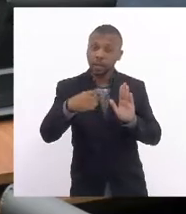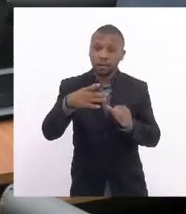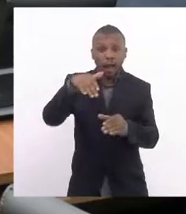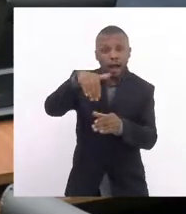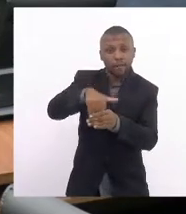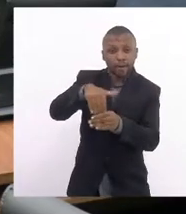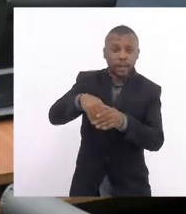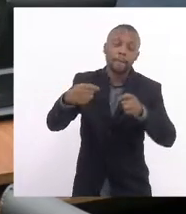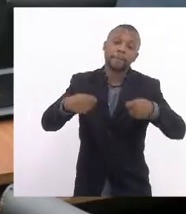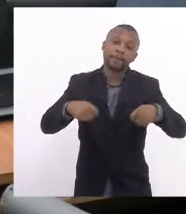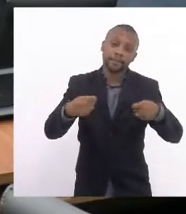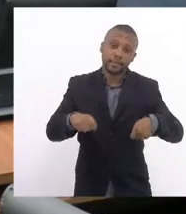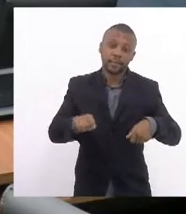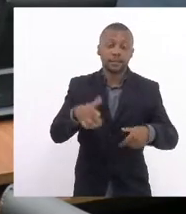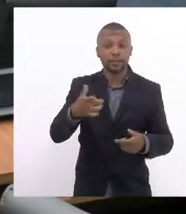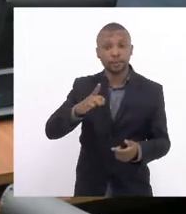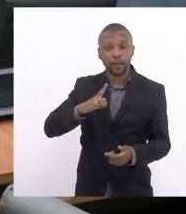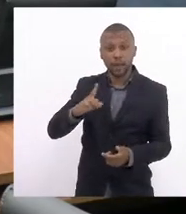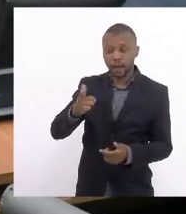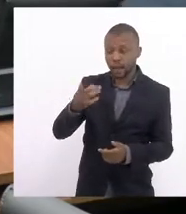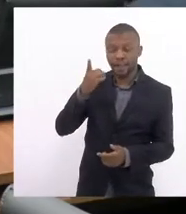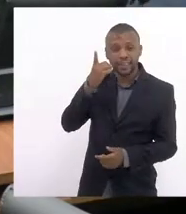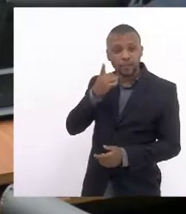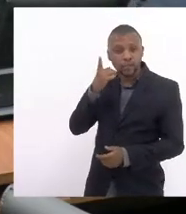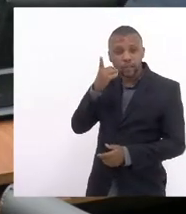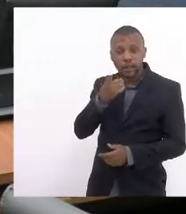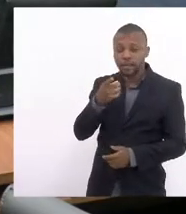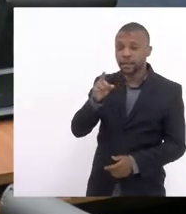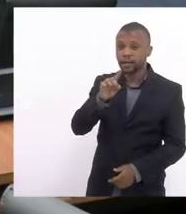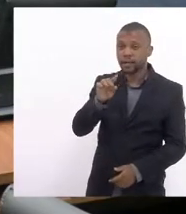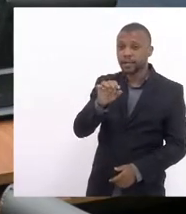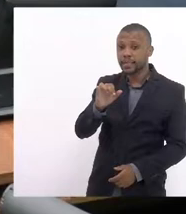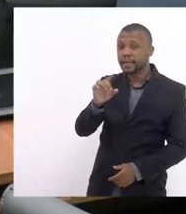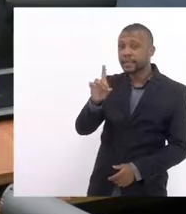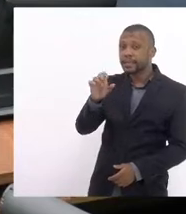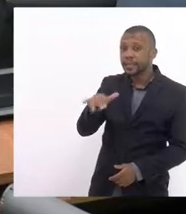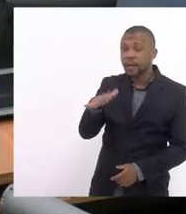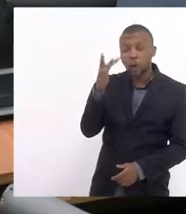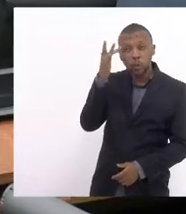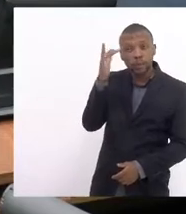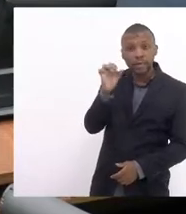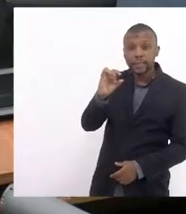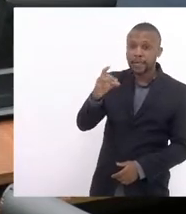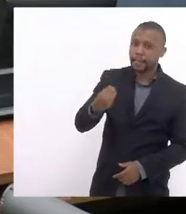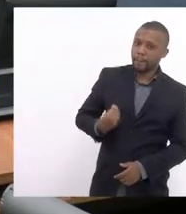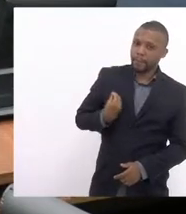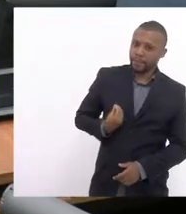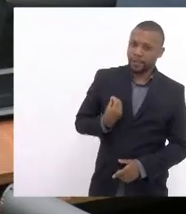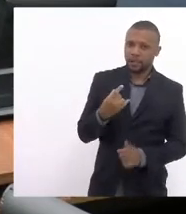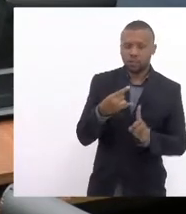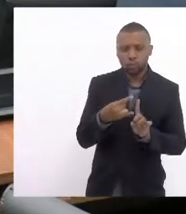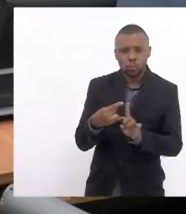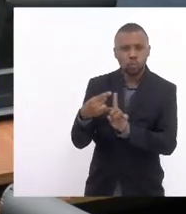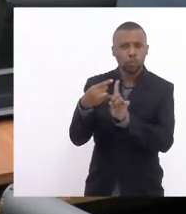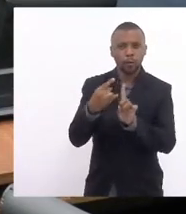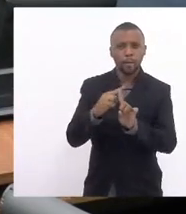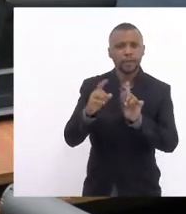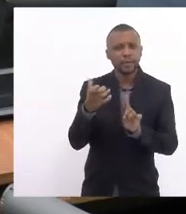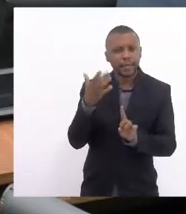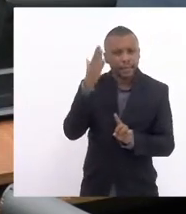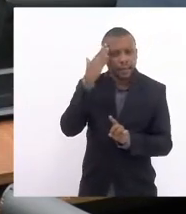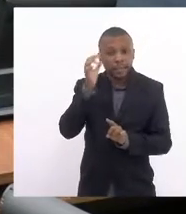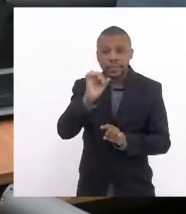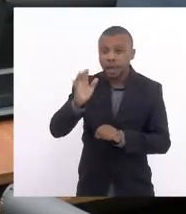se a deputada Zeidan está na sessão, se ela está no Zoom, mas eu gostaria de saber se a